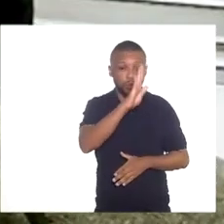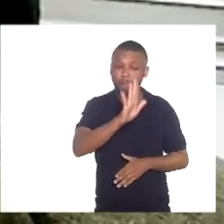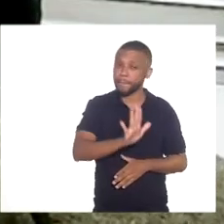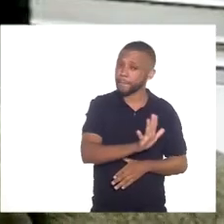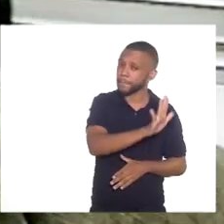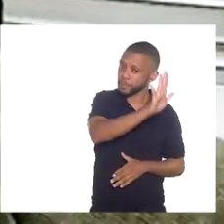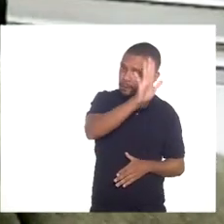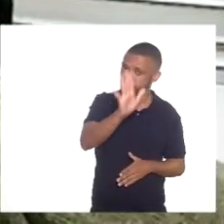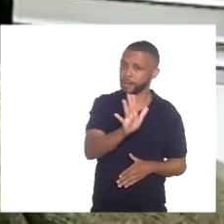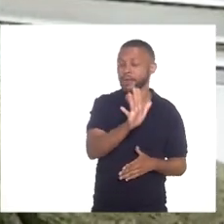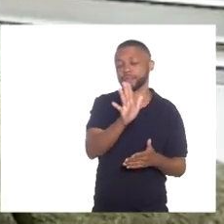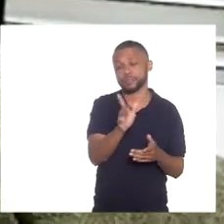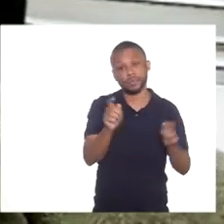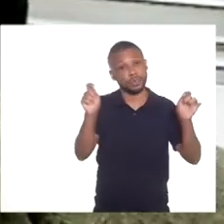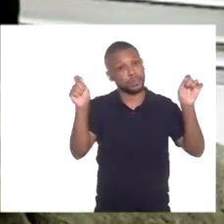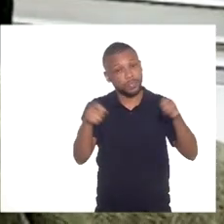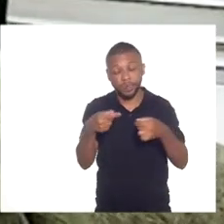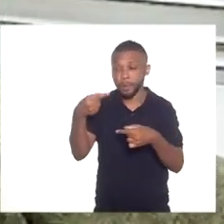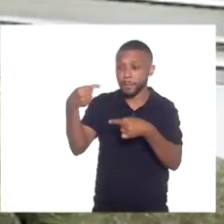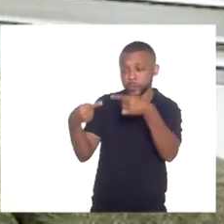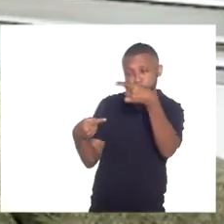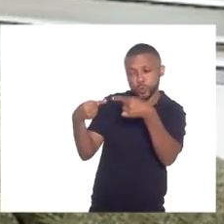nacional, imaginemos que fosse